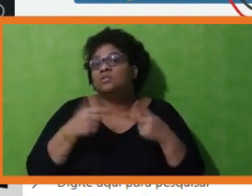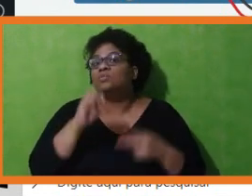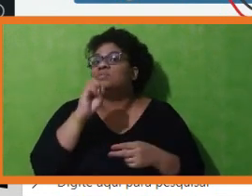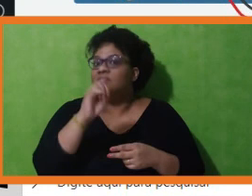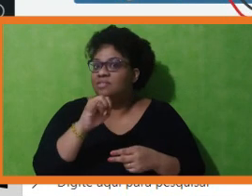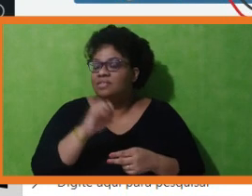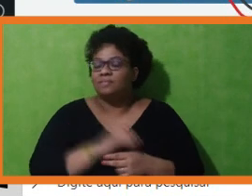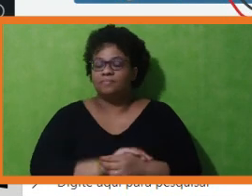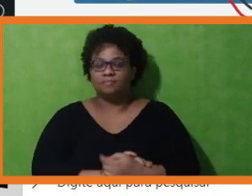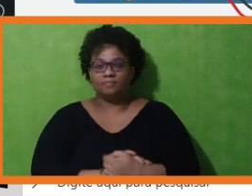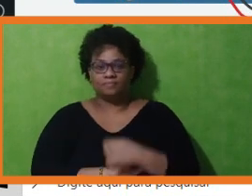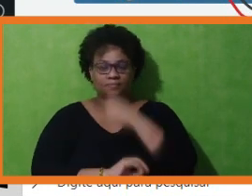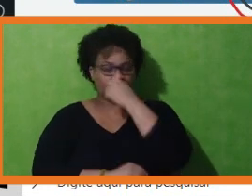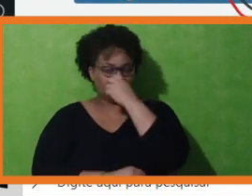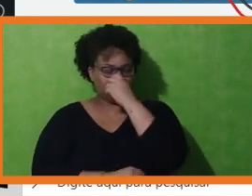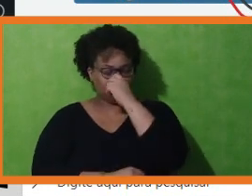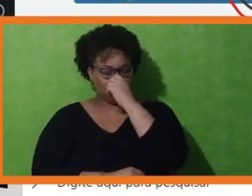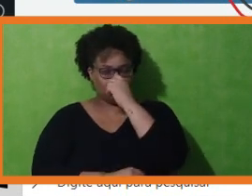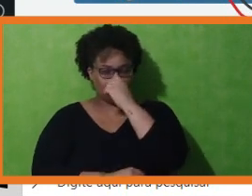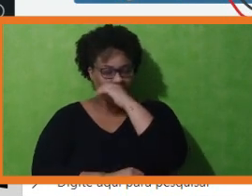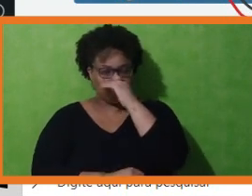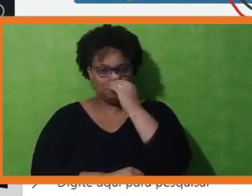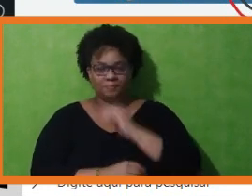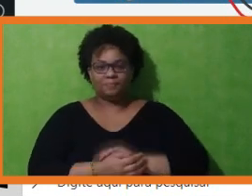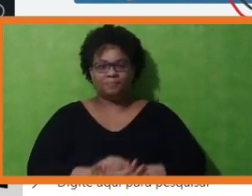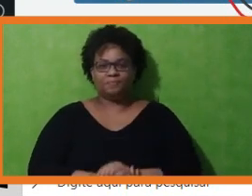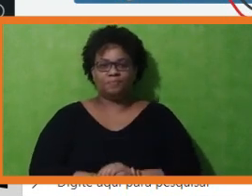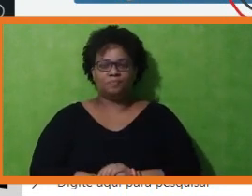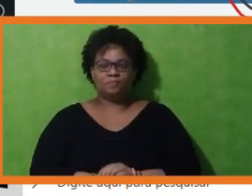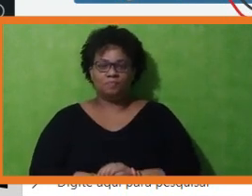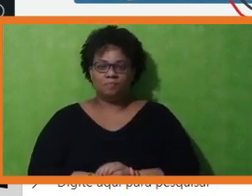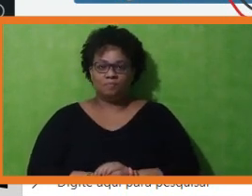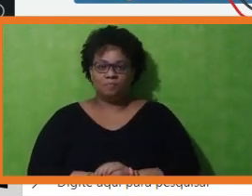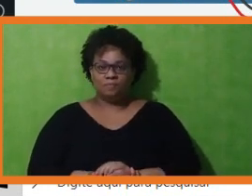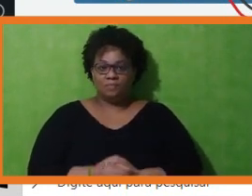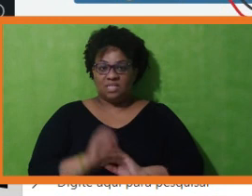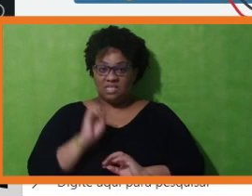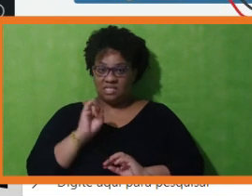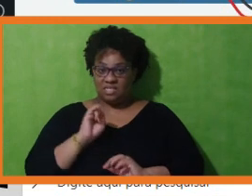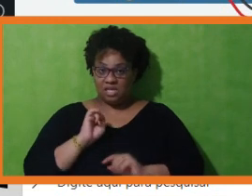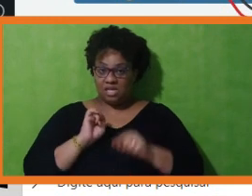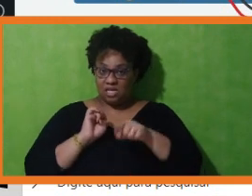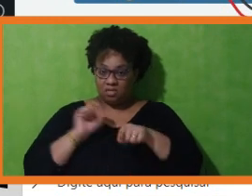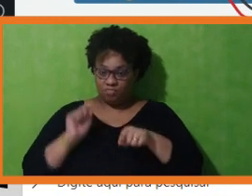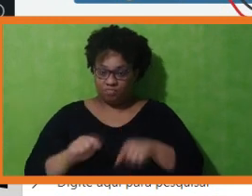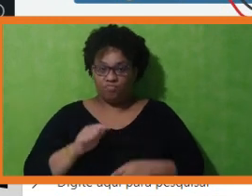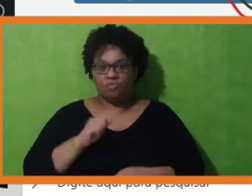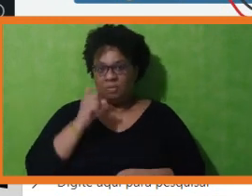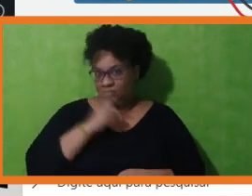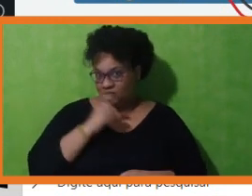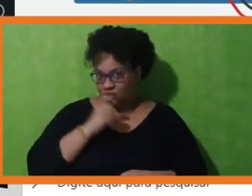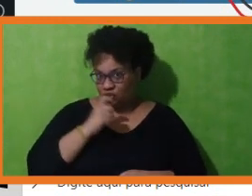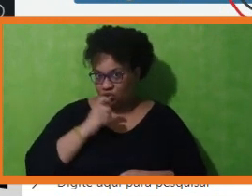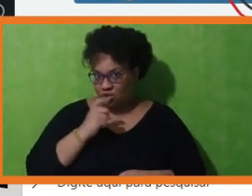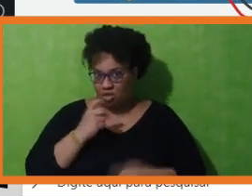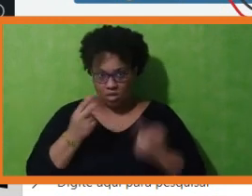para a nossa segunda condição. Dentro do próximo else, certo? Se isso aqui for mentira, se